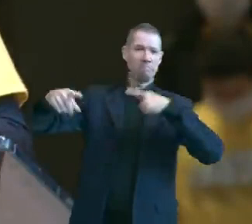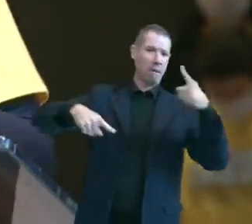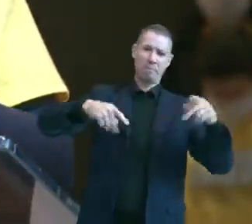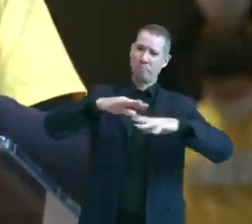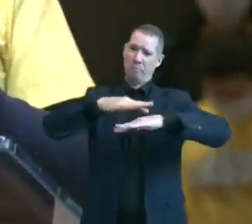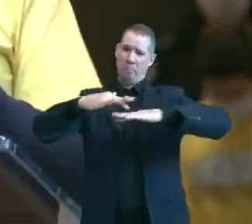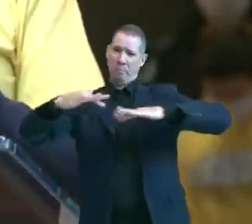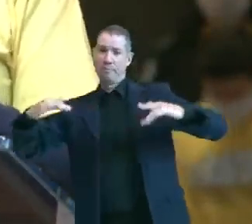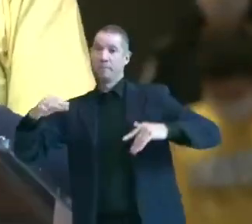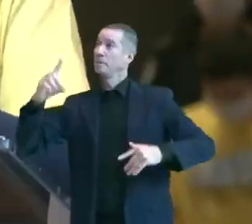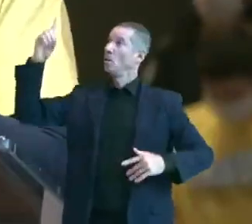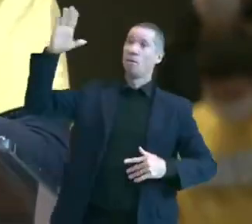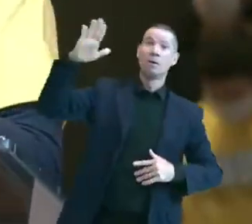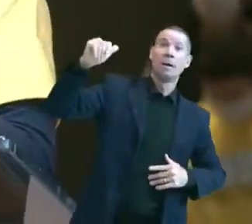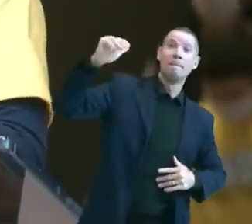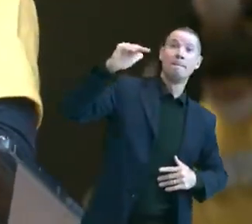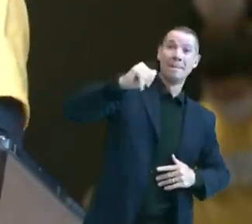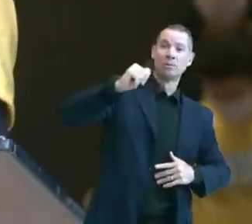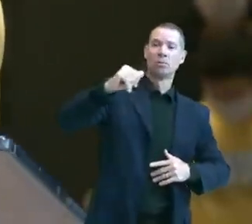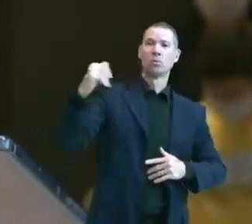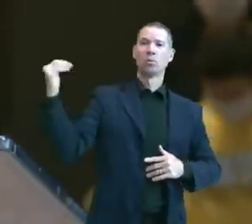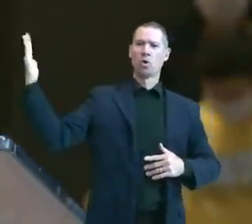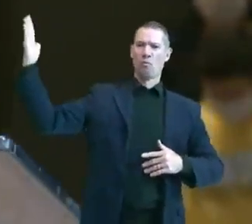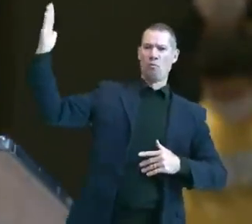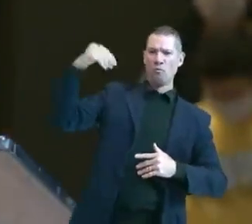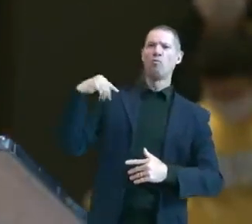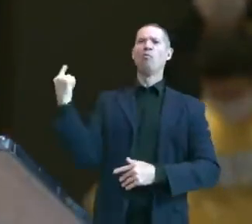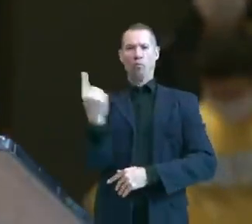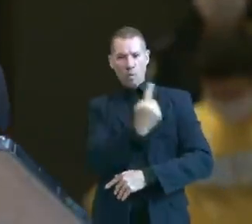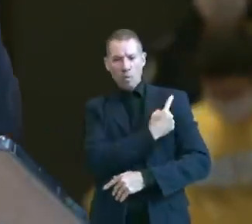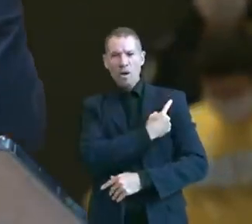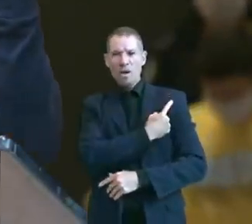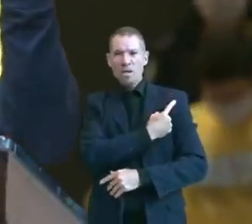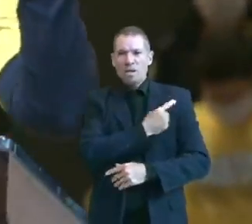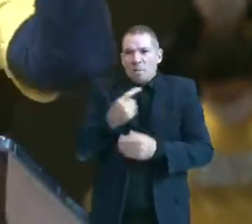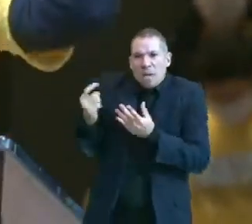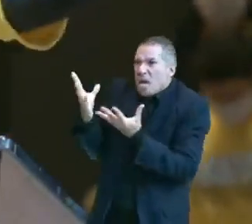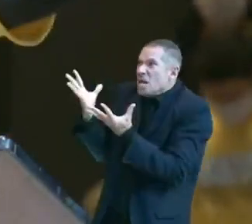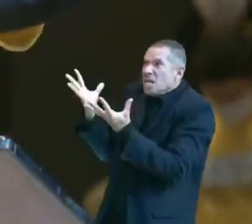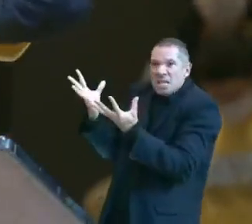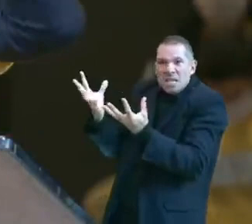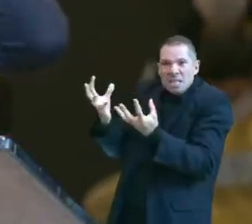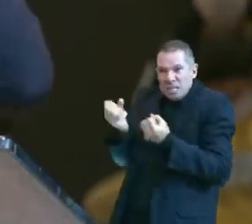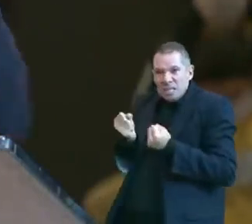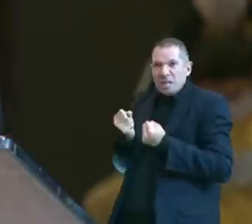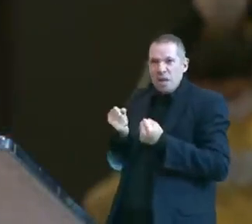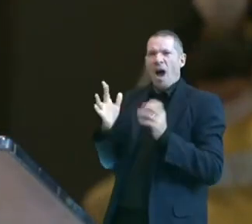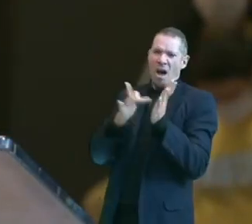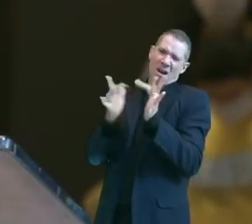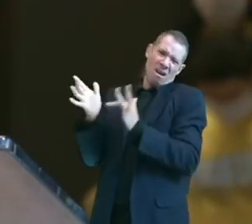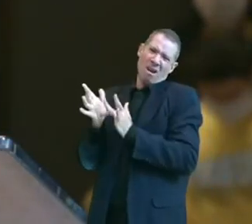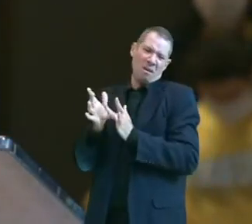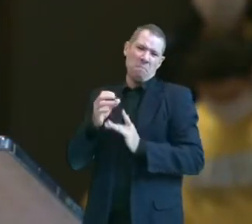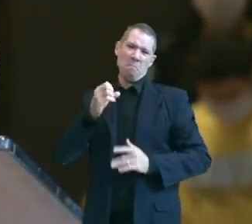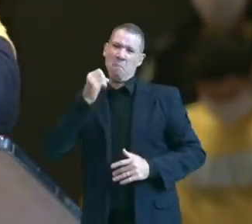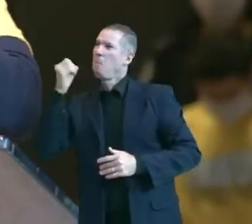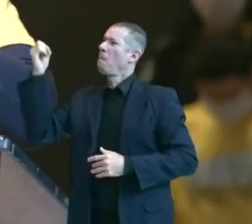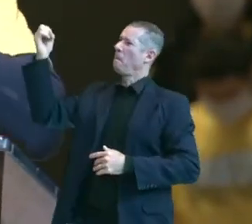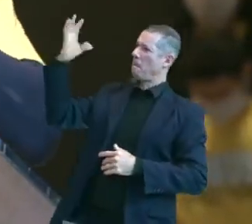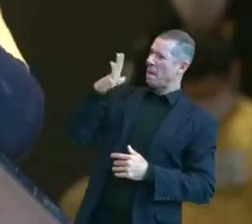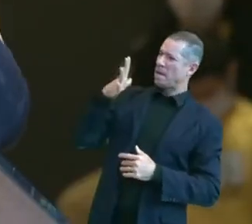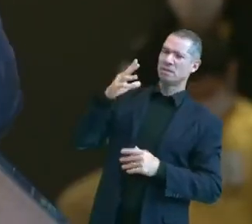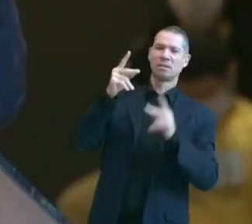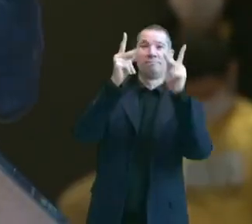irmão. Foi para isso que nós fomos chamados. Não foi para receber: aceitei a Jesus, eu estou com a bênção, estou